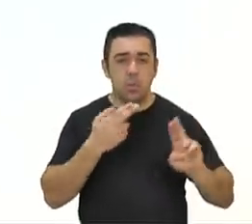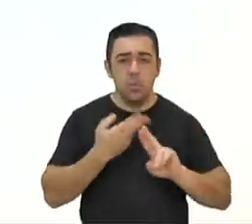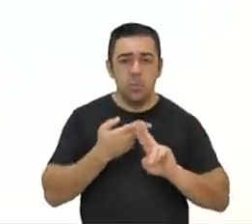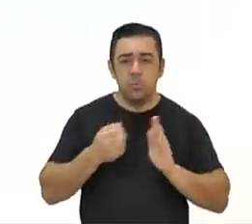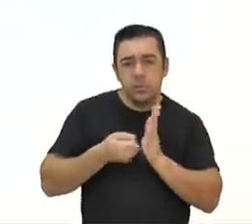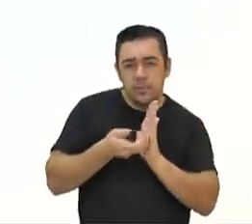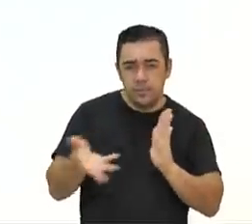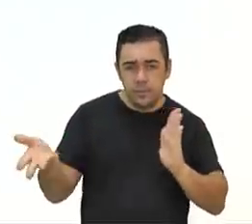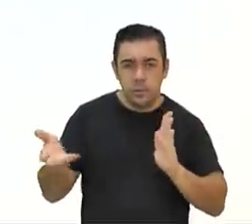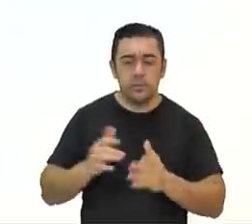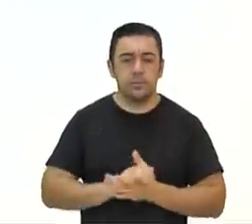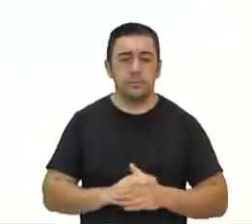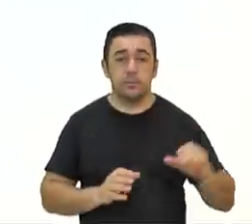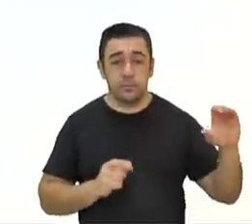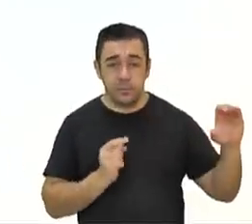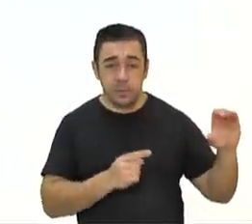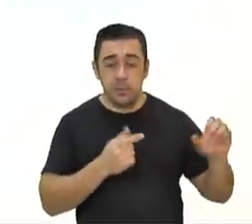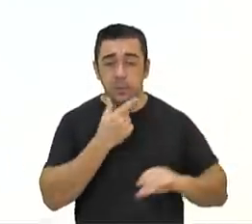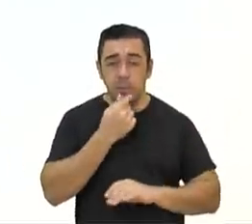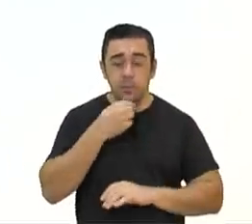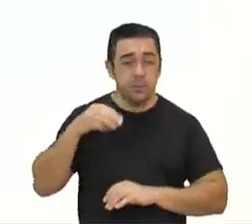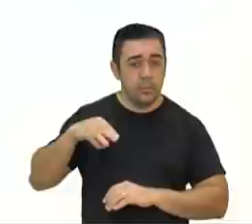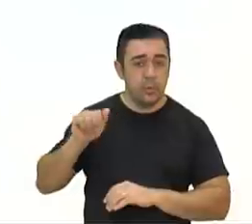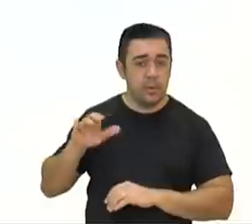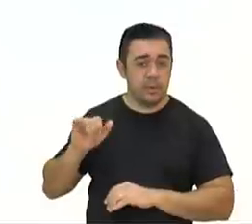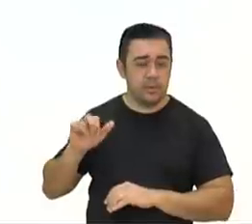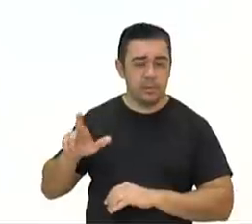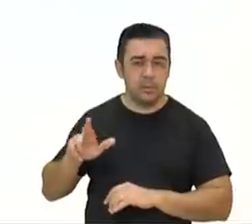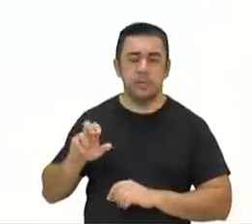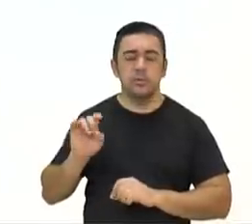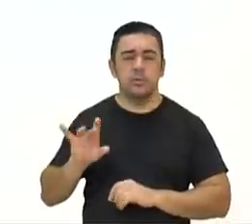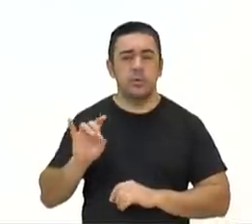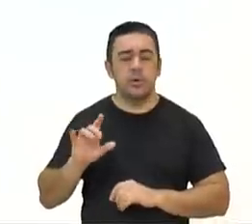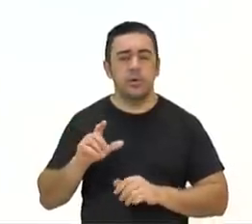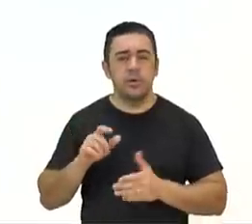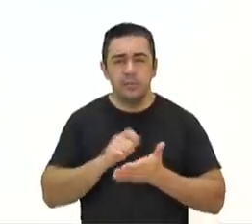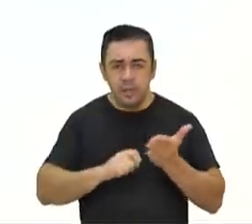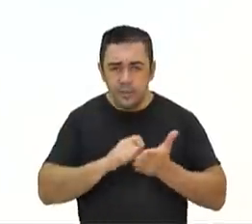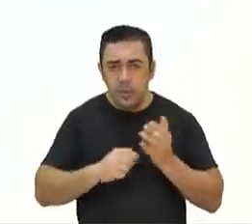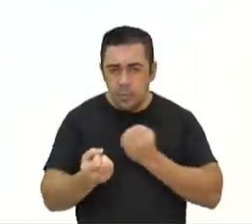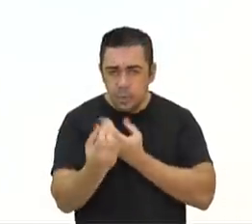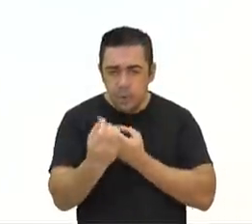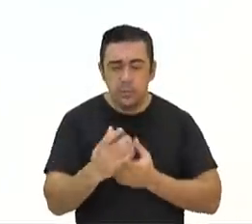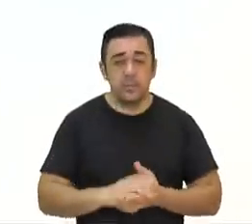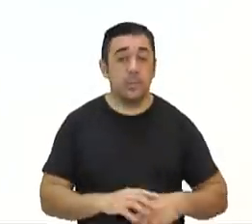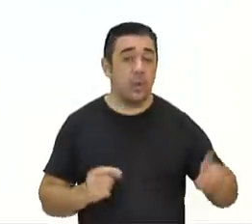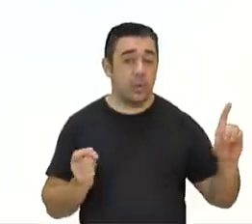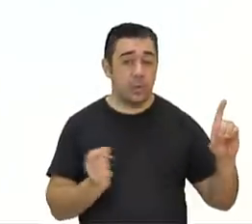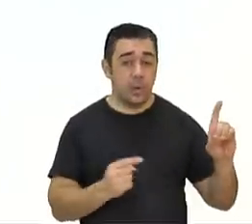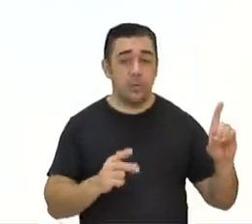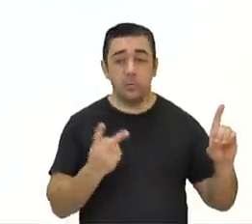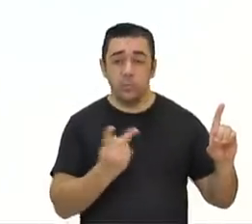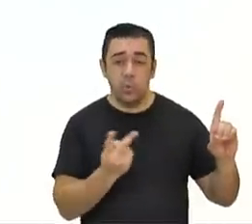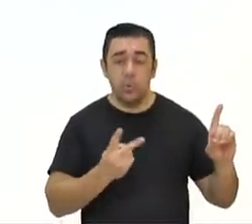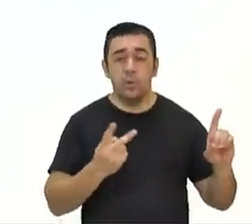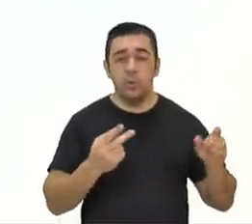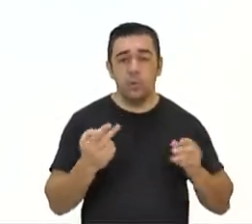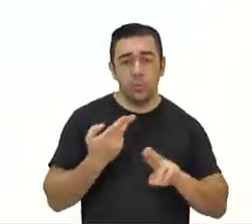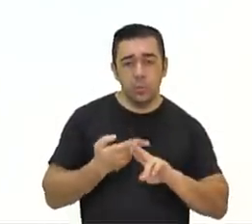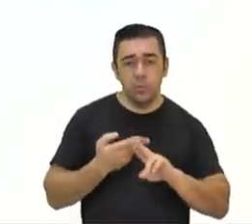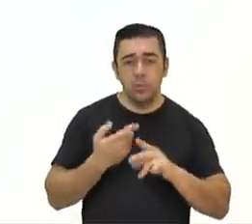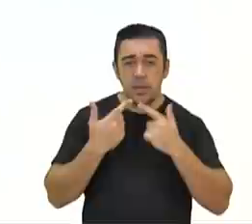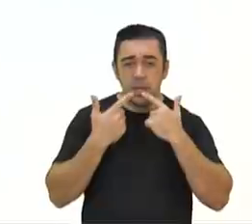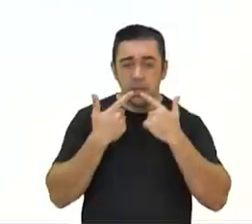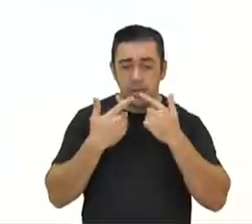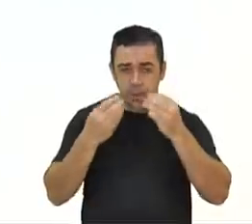linguagem? C. Moacir Sclear escreveu somente textos em poesia? Ou D. Os escritores utilizam linguagem